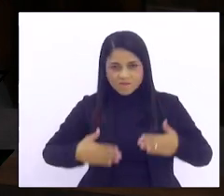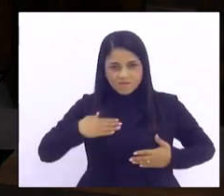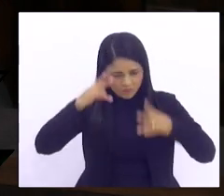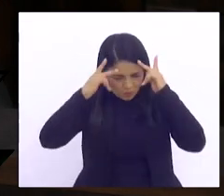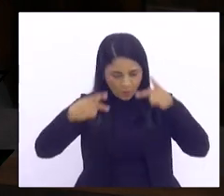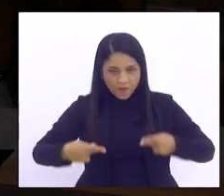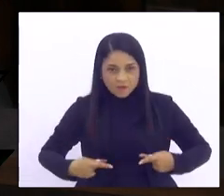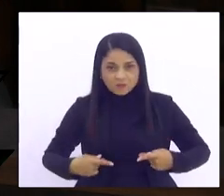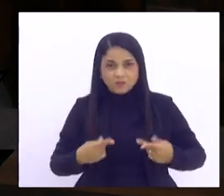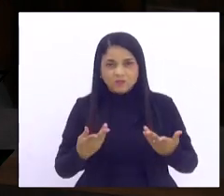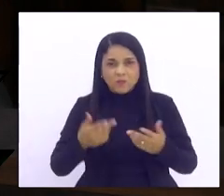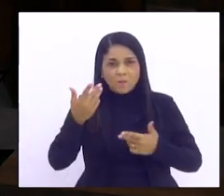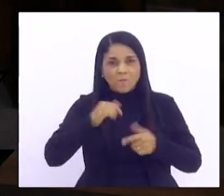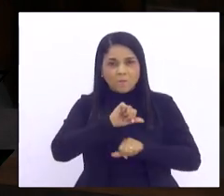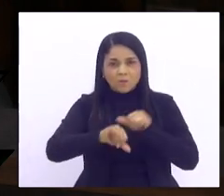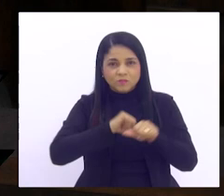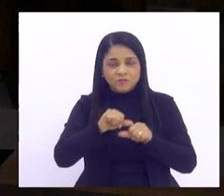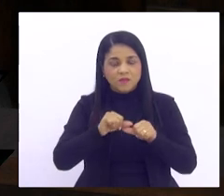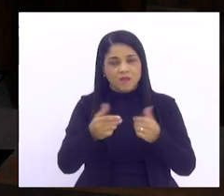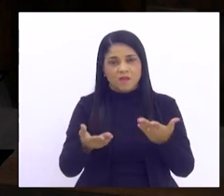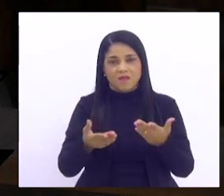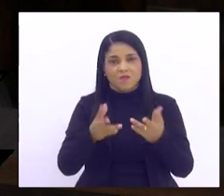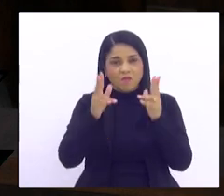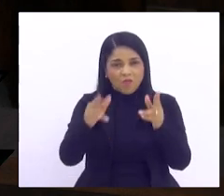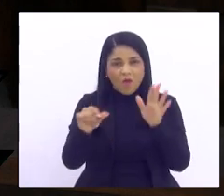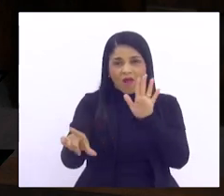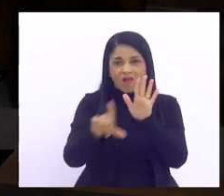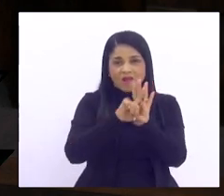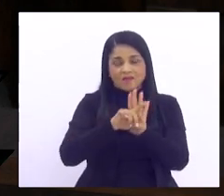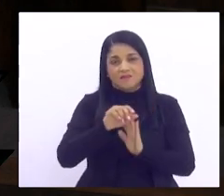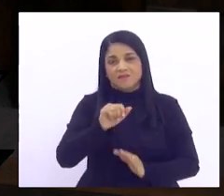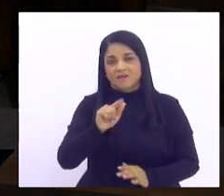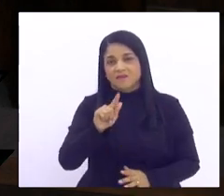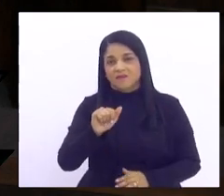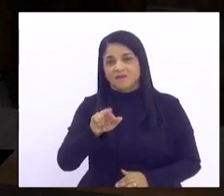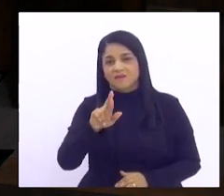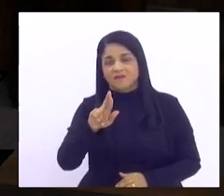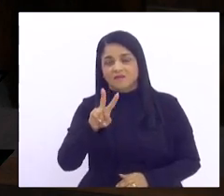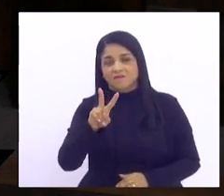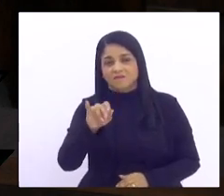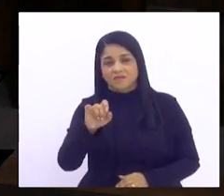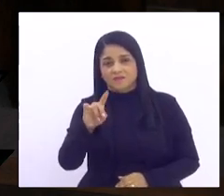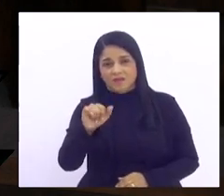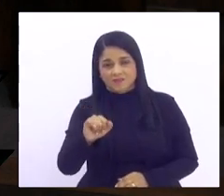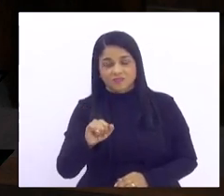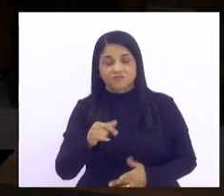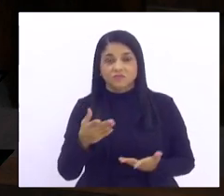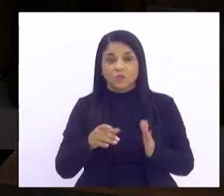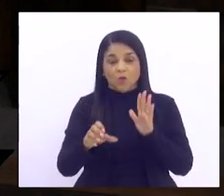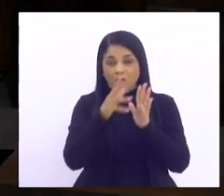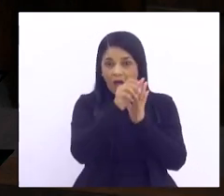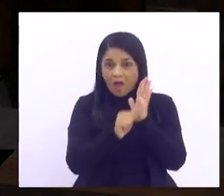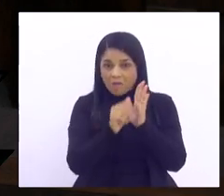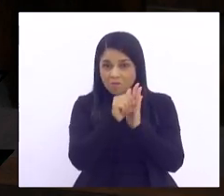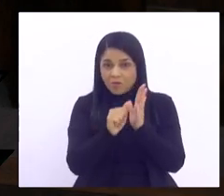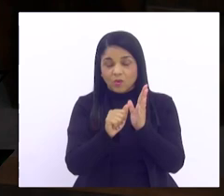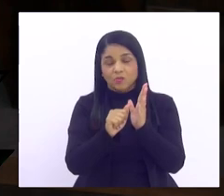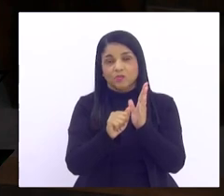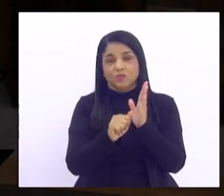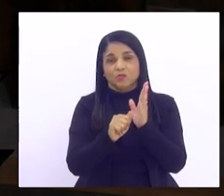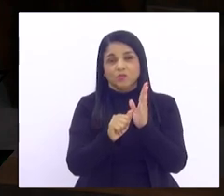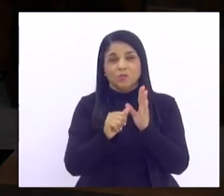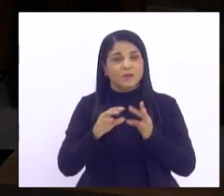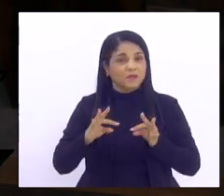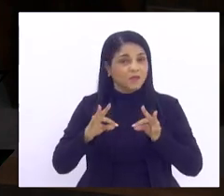querer revogar a lei da gravidade. É algo ridículo. O aborto será, portanto, meus senhores, e com isso eu termino,